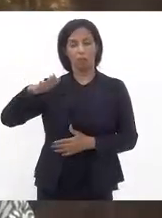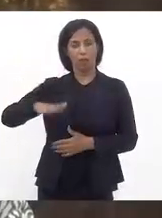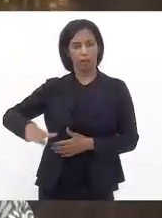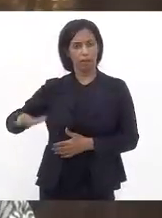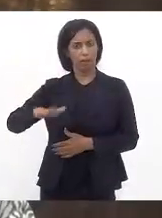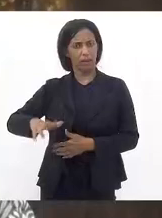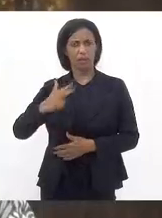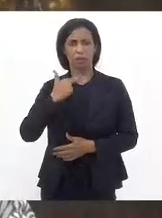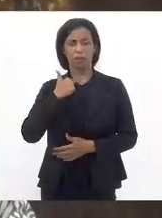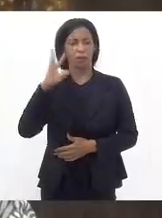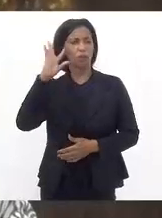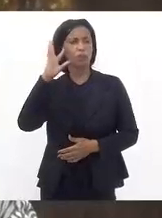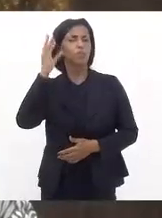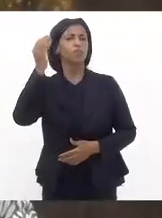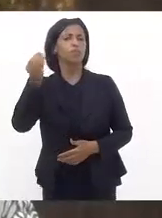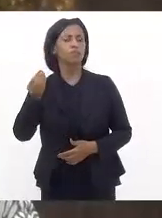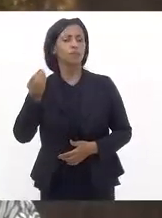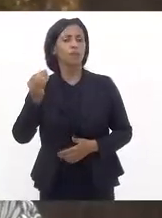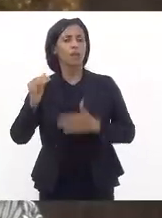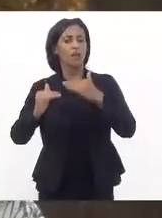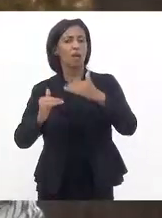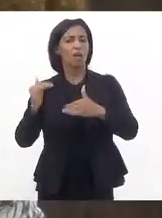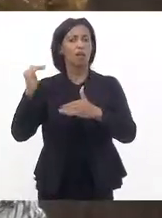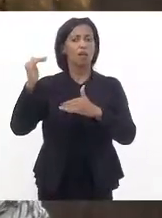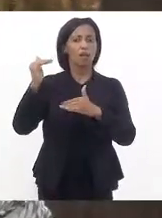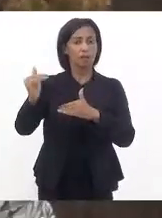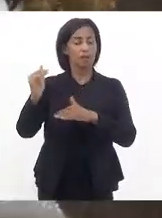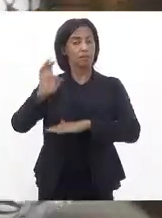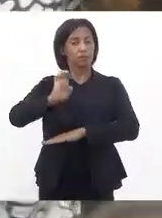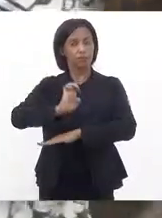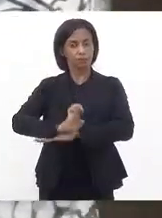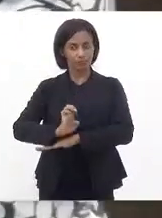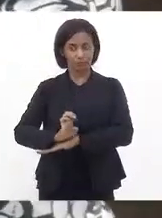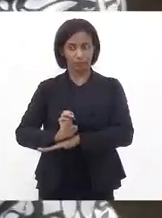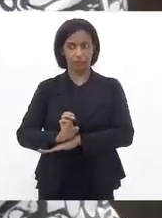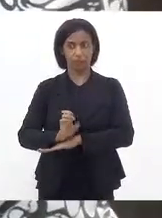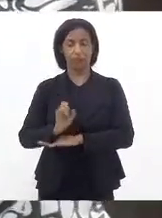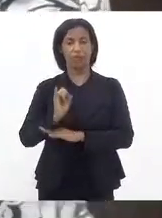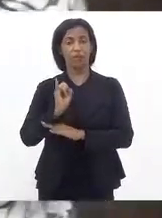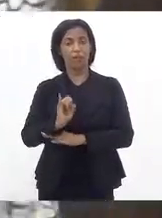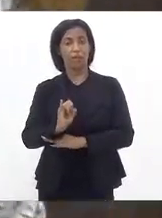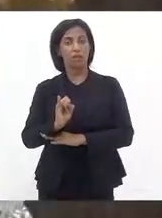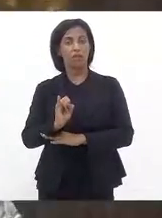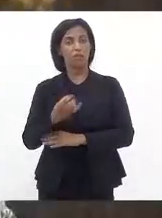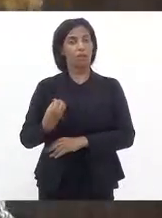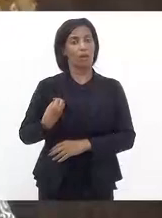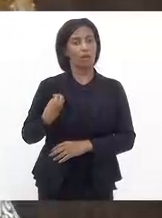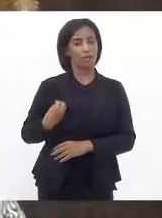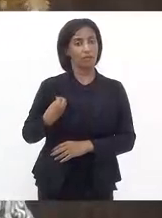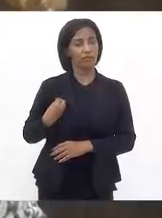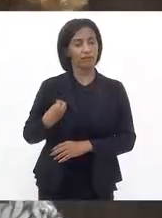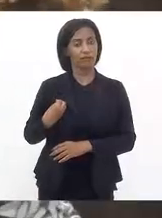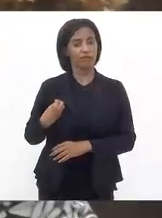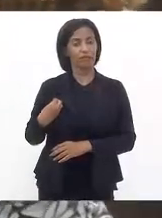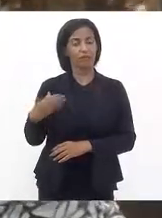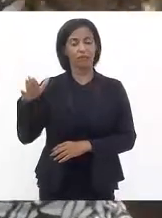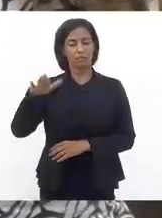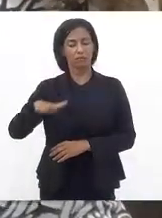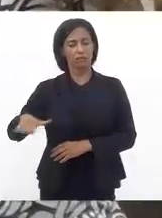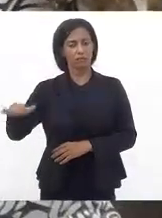não podem decidir acima da decisão do Estado sobre a vida daqueles